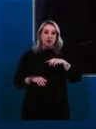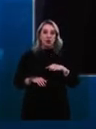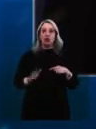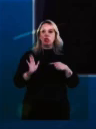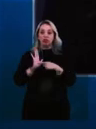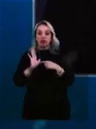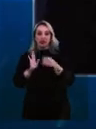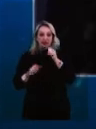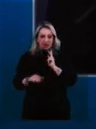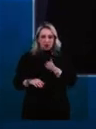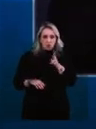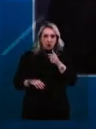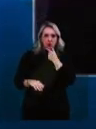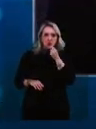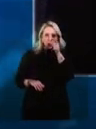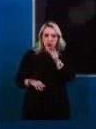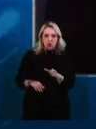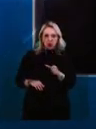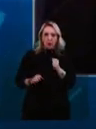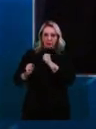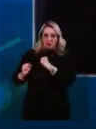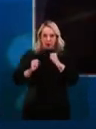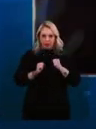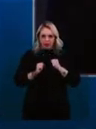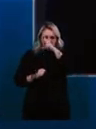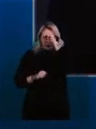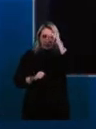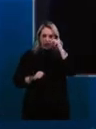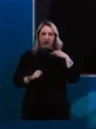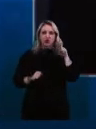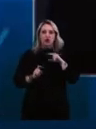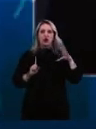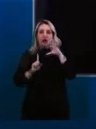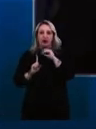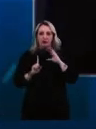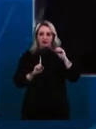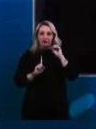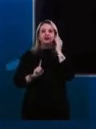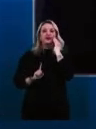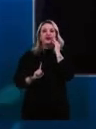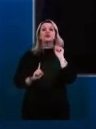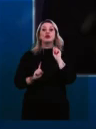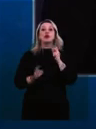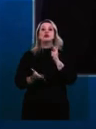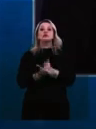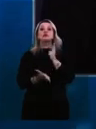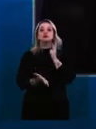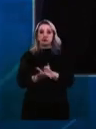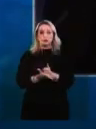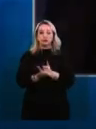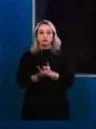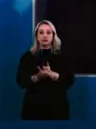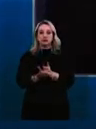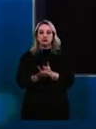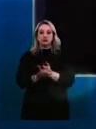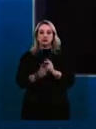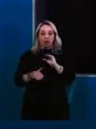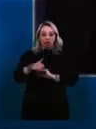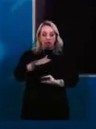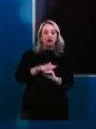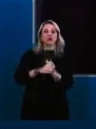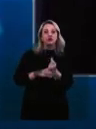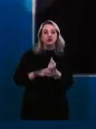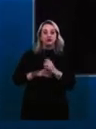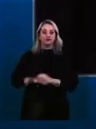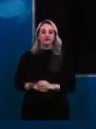vocês continuarem deixando esse cara no poder, ele vai usar a influência dele, sabe para quê? Para manter esses desvios. Então